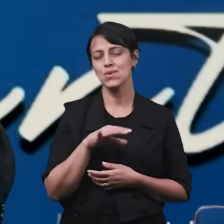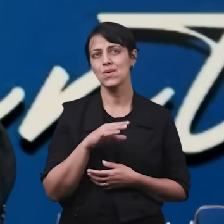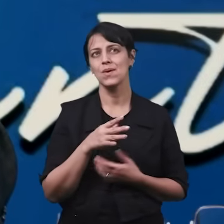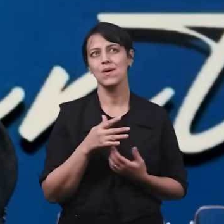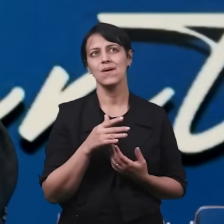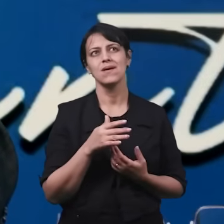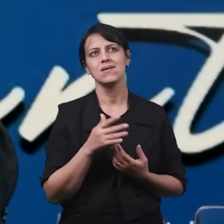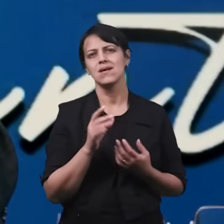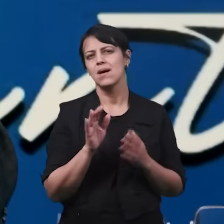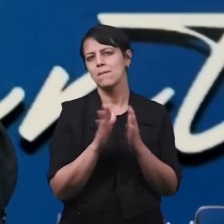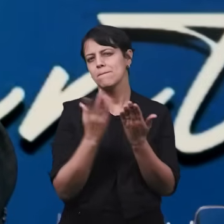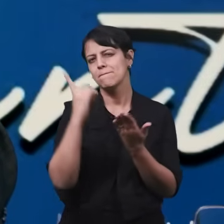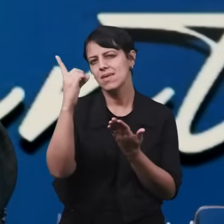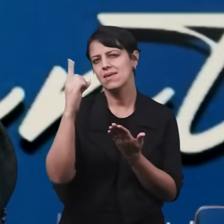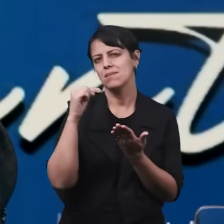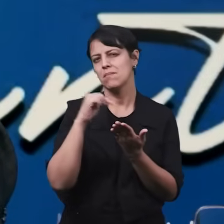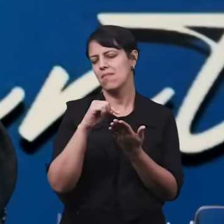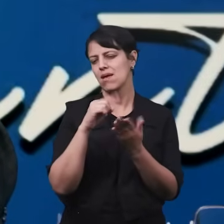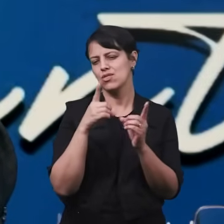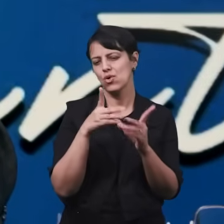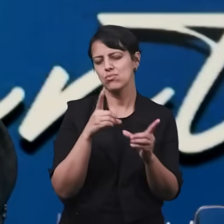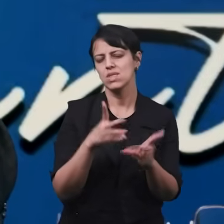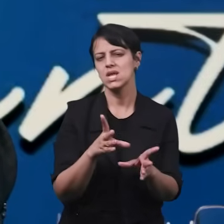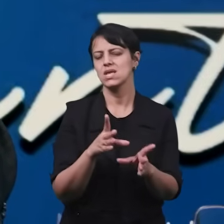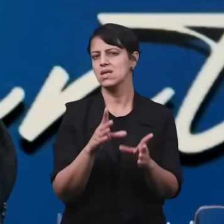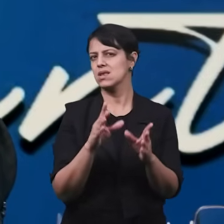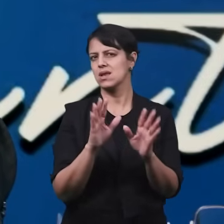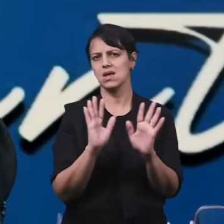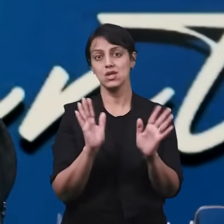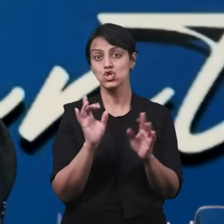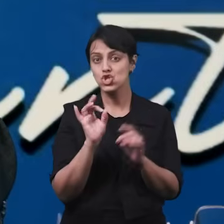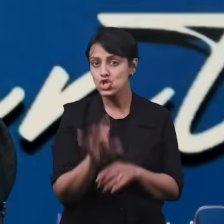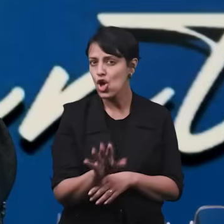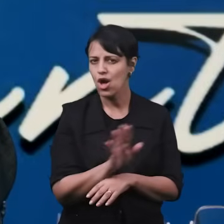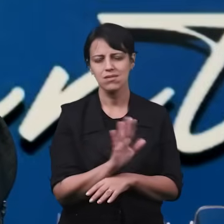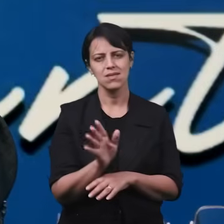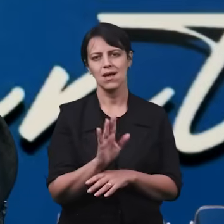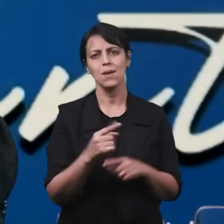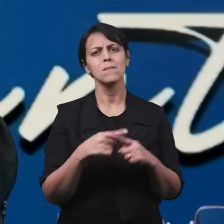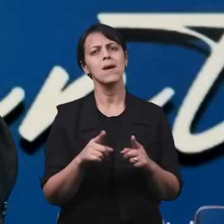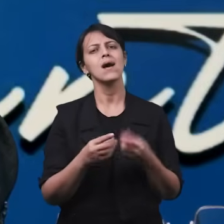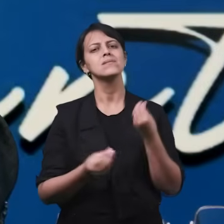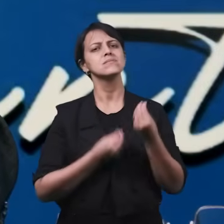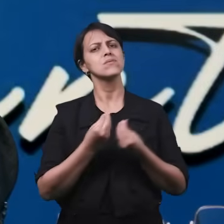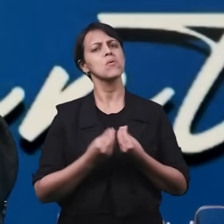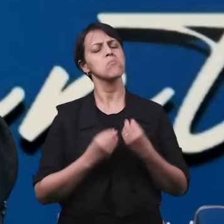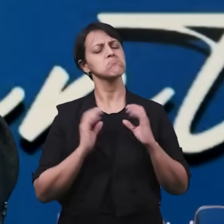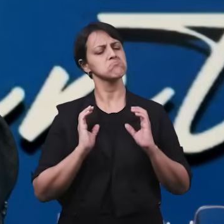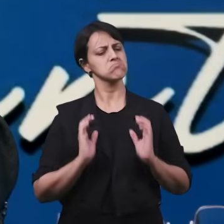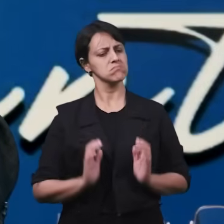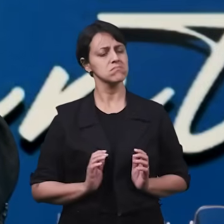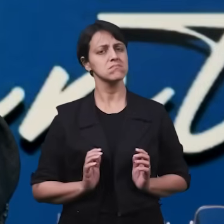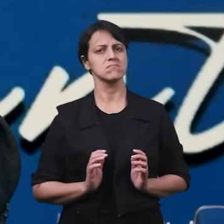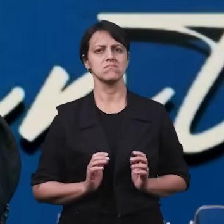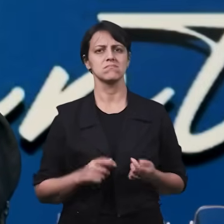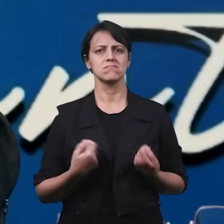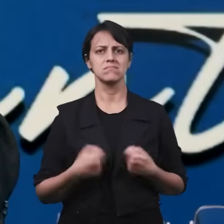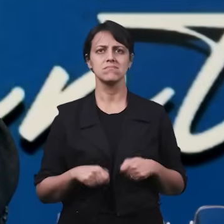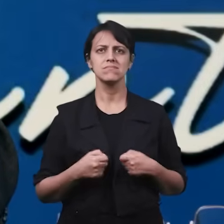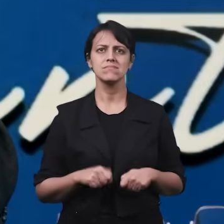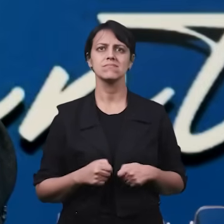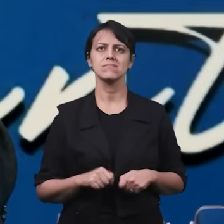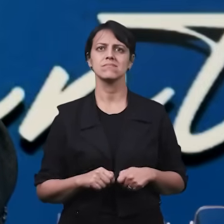do lado, vamos dizer, bíblico, doutrinário, assim, mas a postura, o aspecto